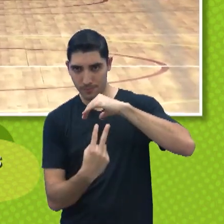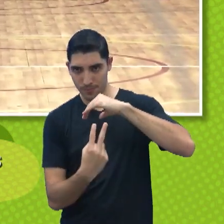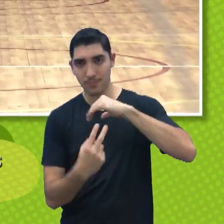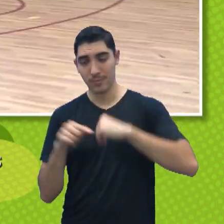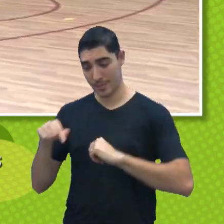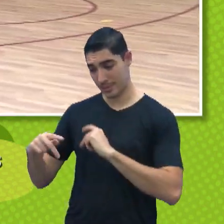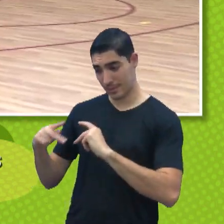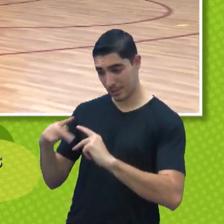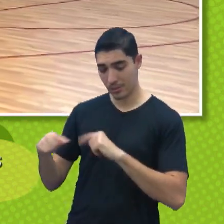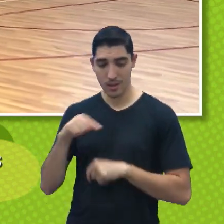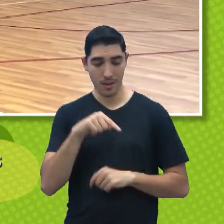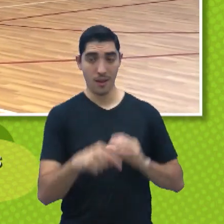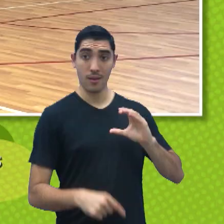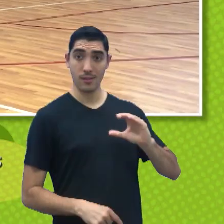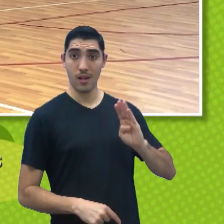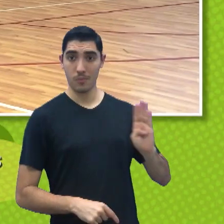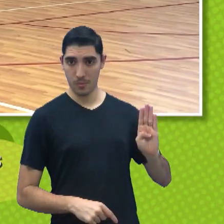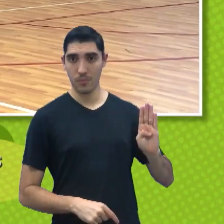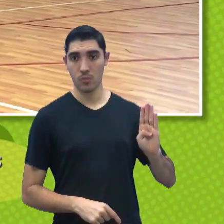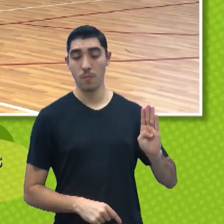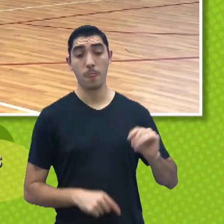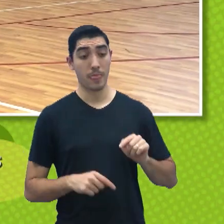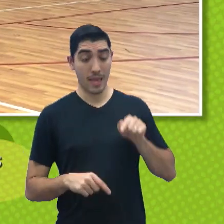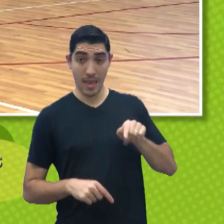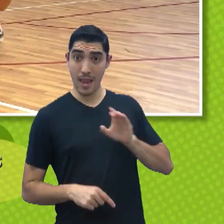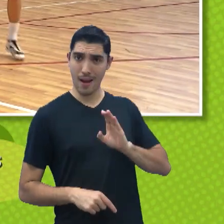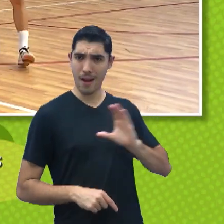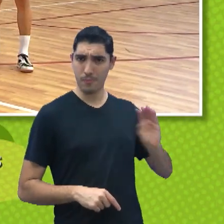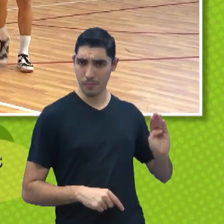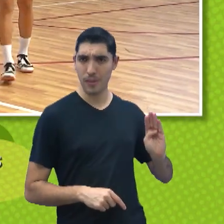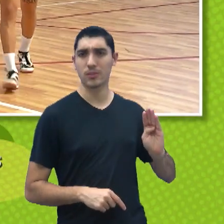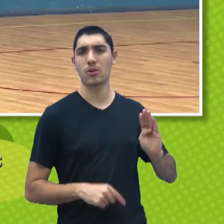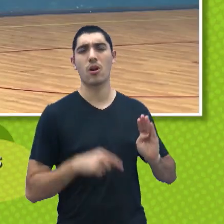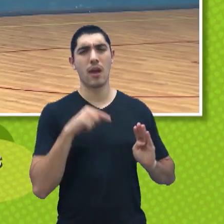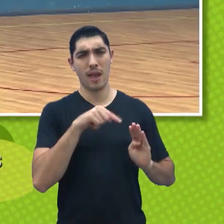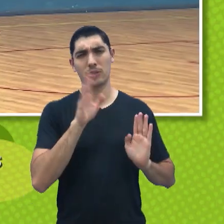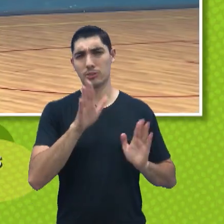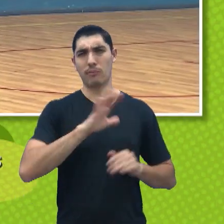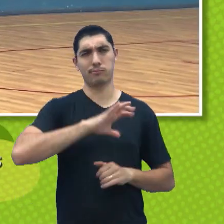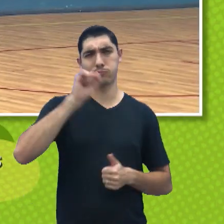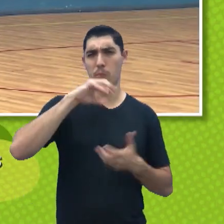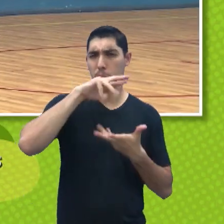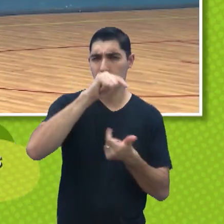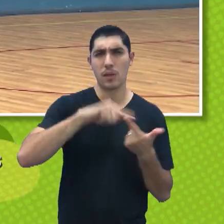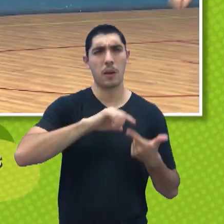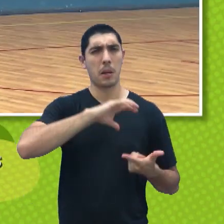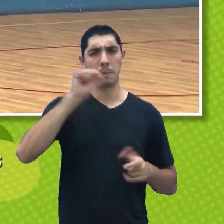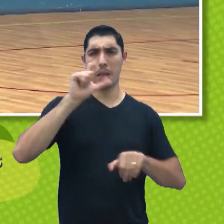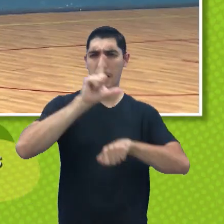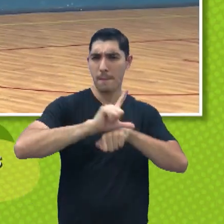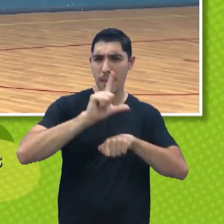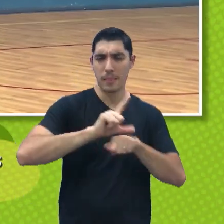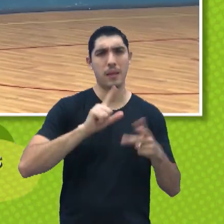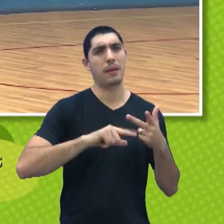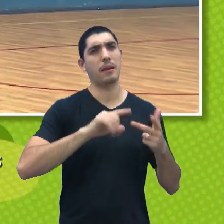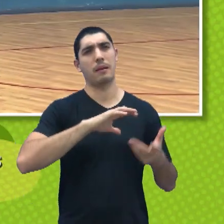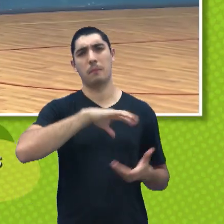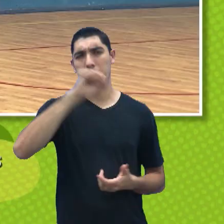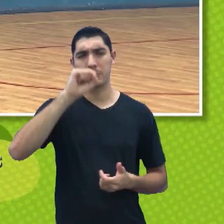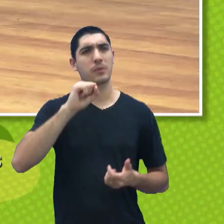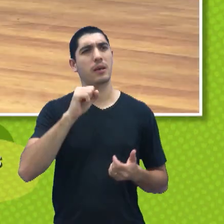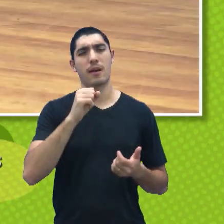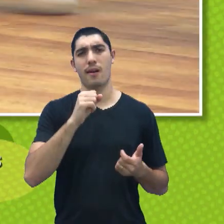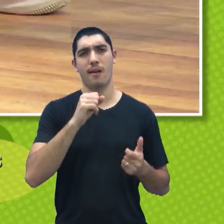São José Futsal, em que pese o Carlos Barbosa, campeão mundial, campeão de Libertadores, campeão de Liga Nacional, multicampeão gaúcho